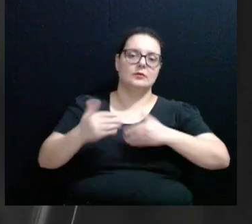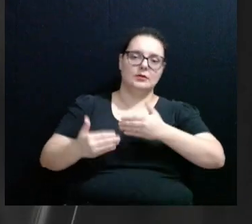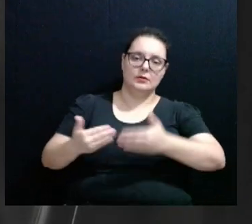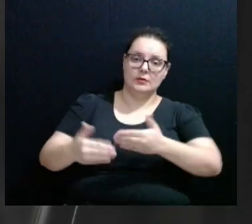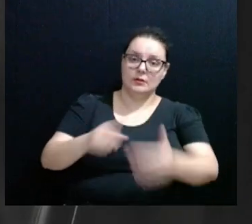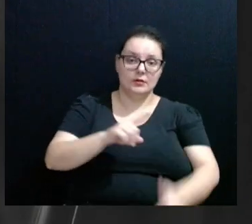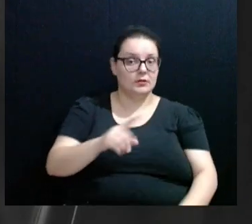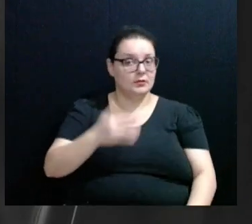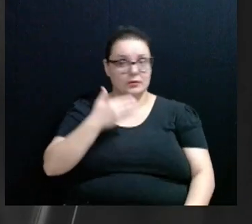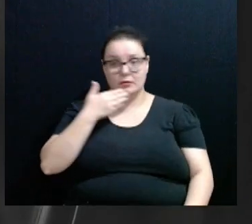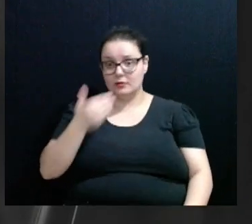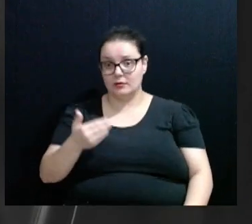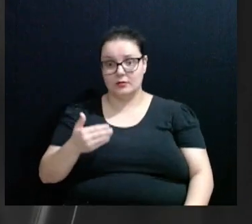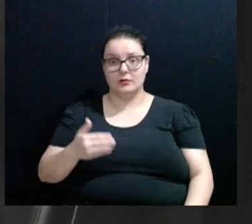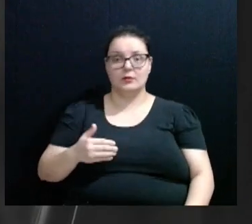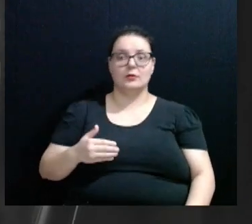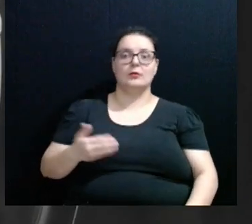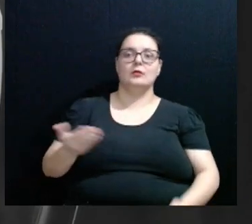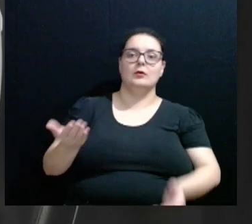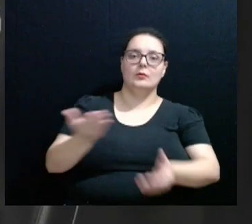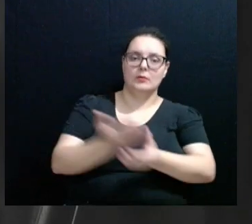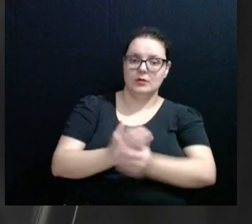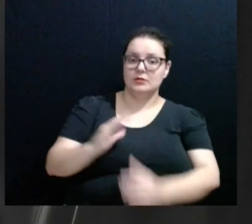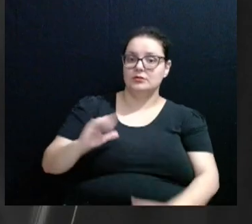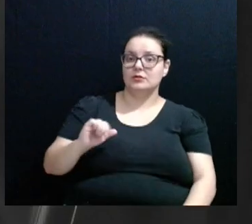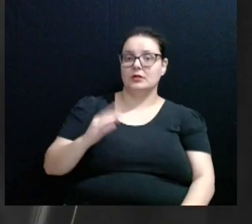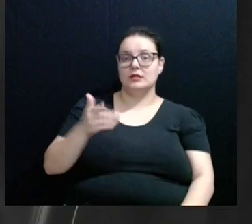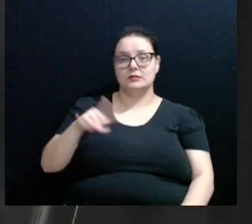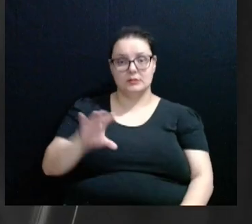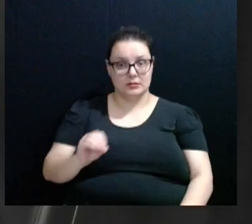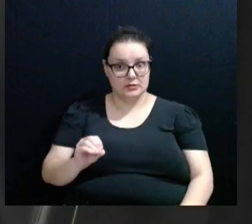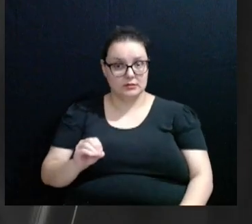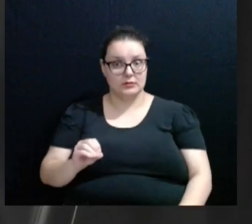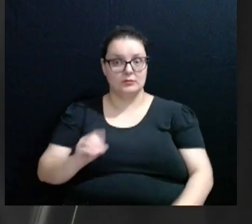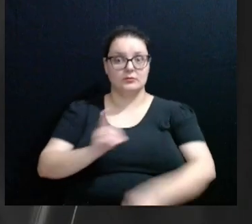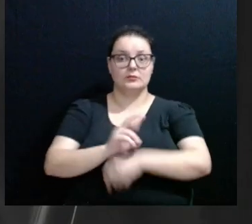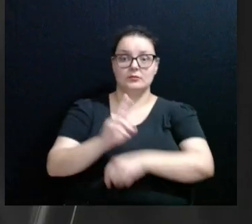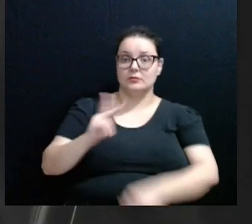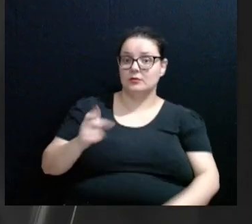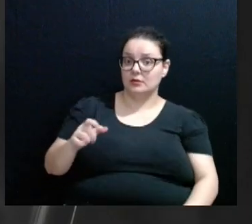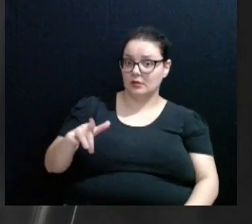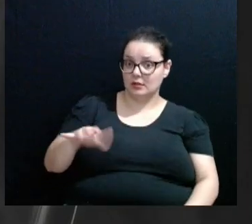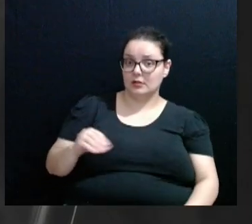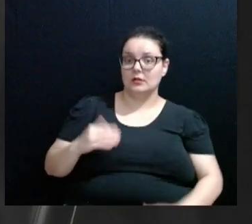fácil o processo de cassação do Dr. Hélio, depois esse processo de